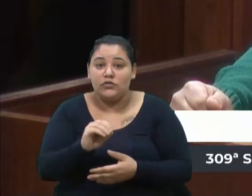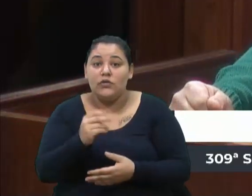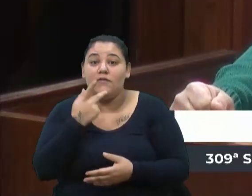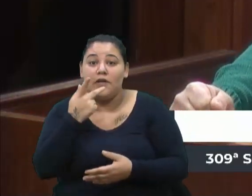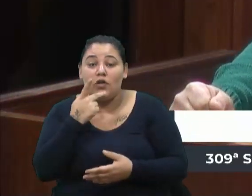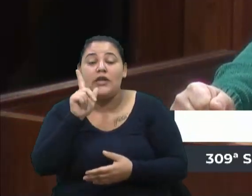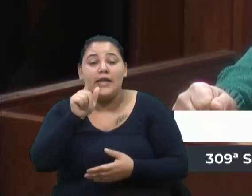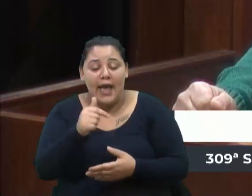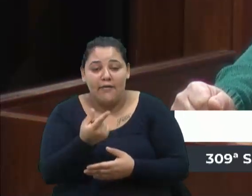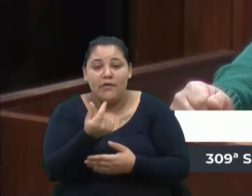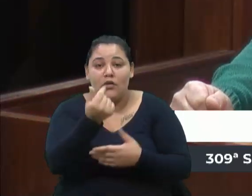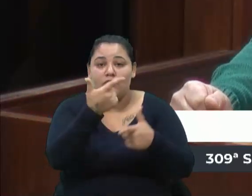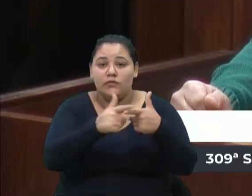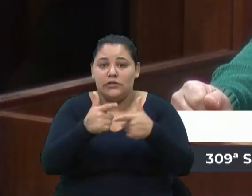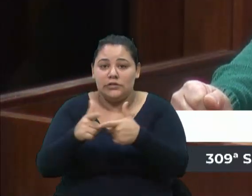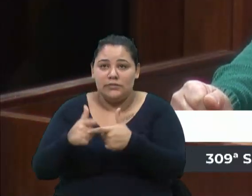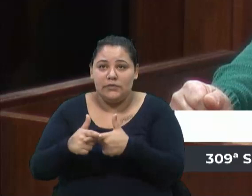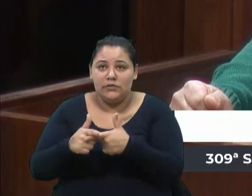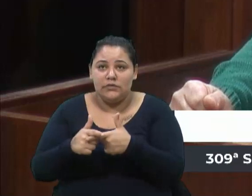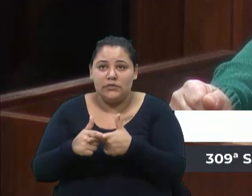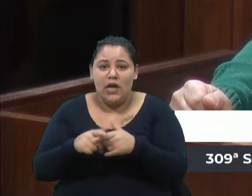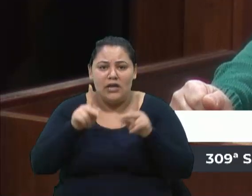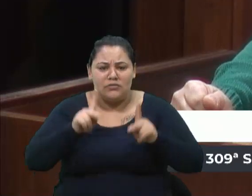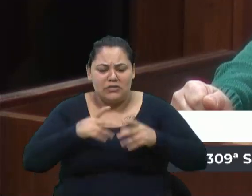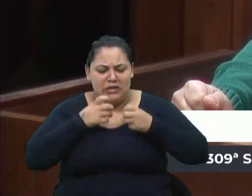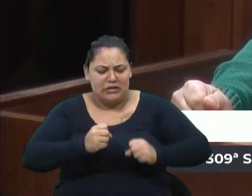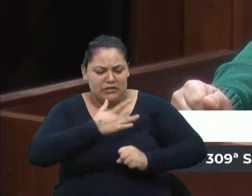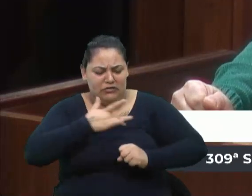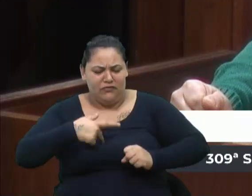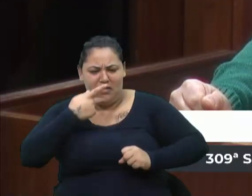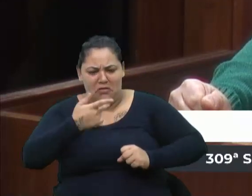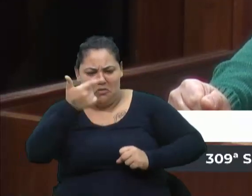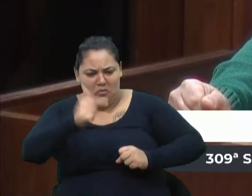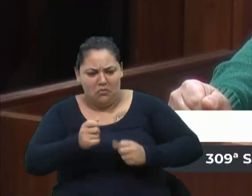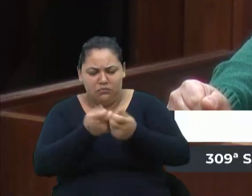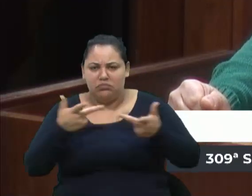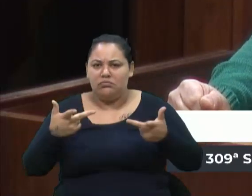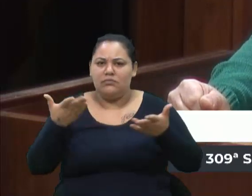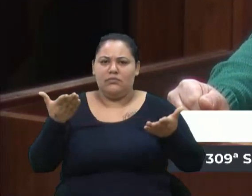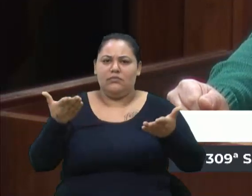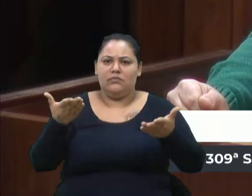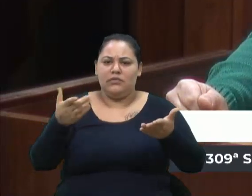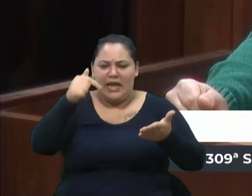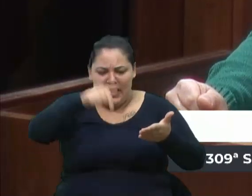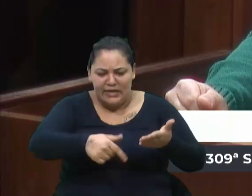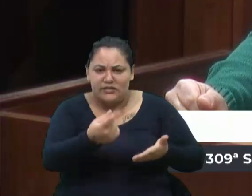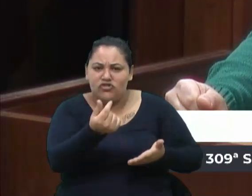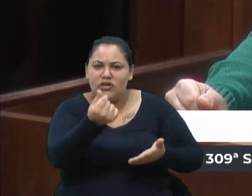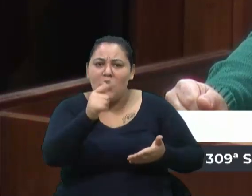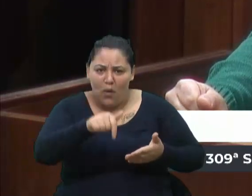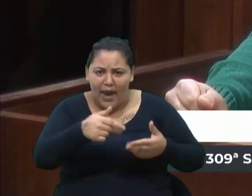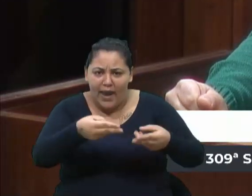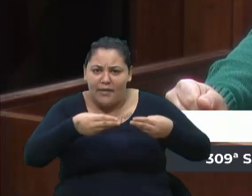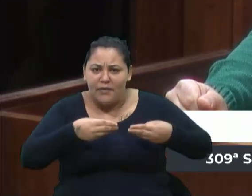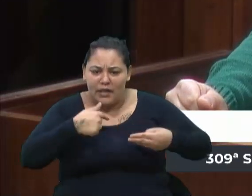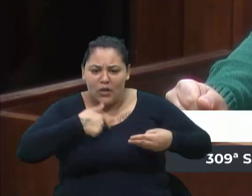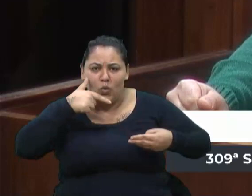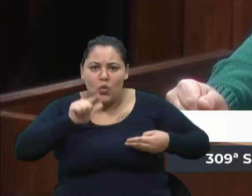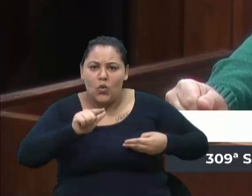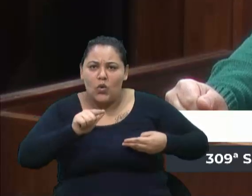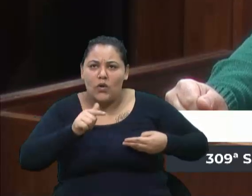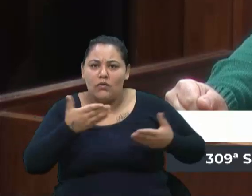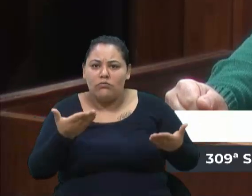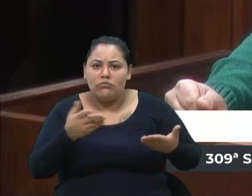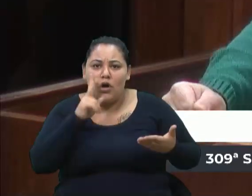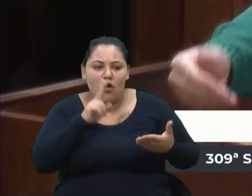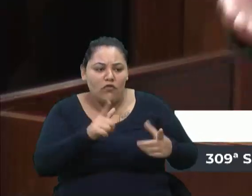de financiamento o pessoal da Secretaria de Saúde me diz outra coisa Afinal esse dinheiro é das emendas Agora eu